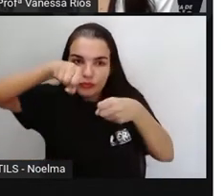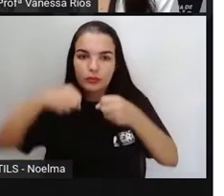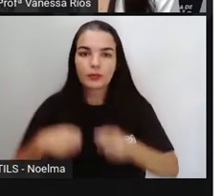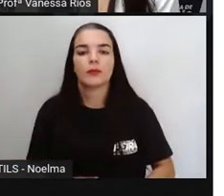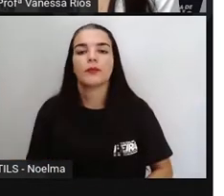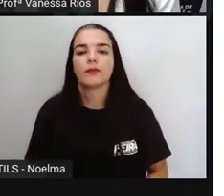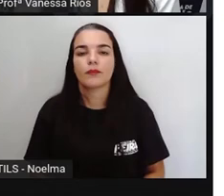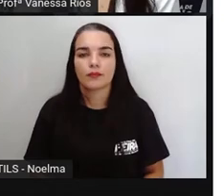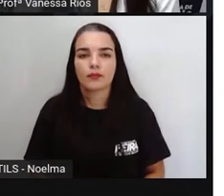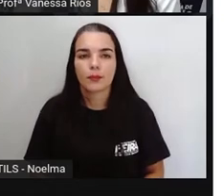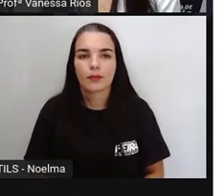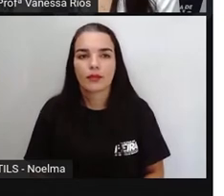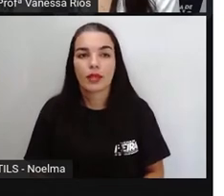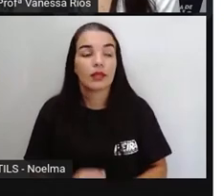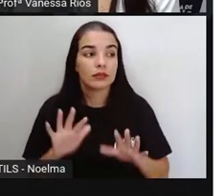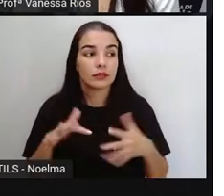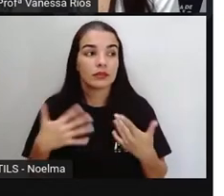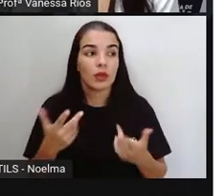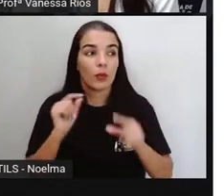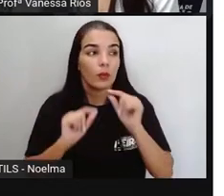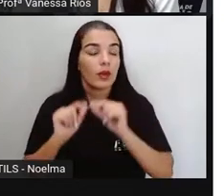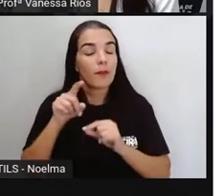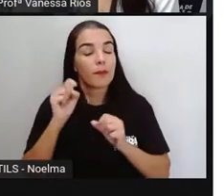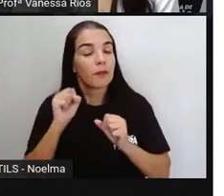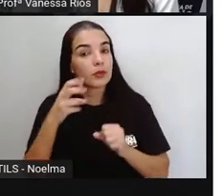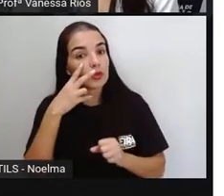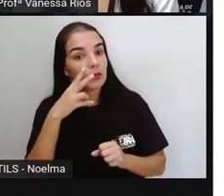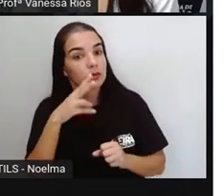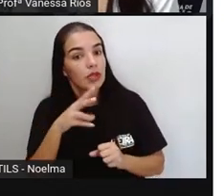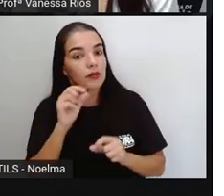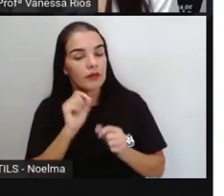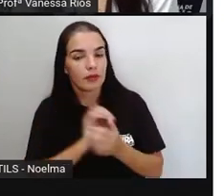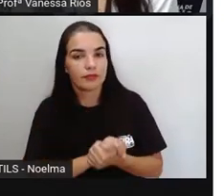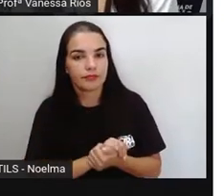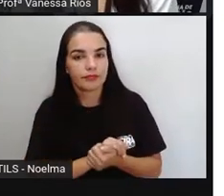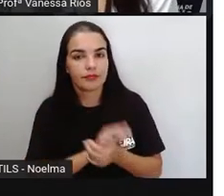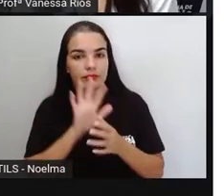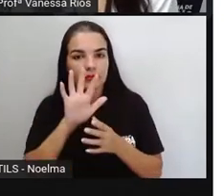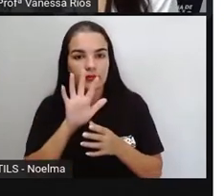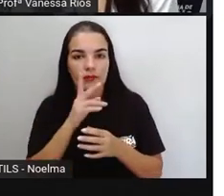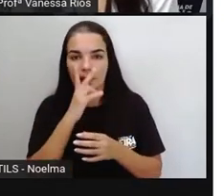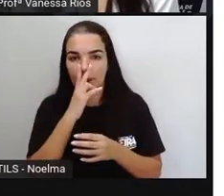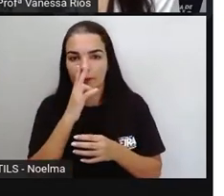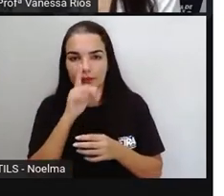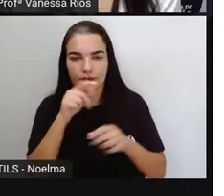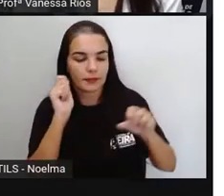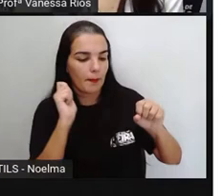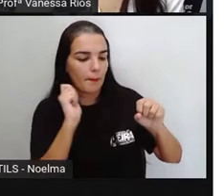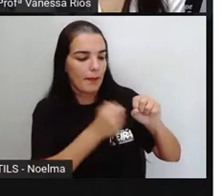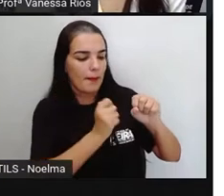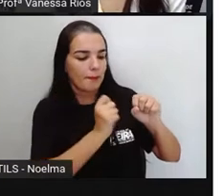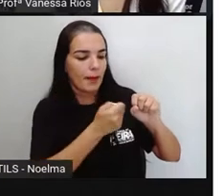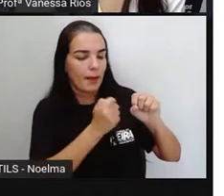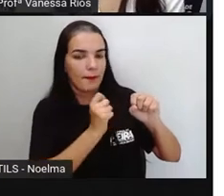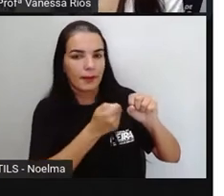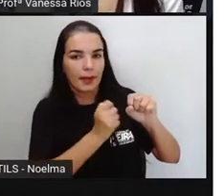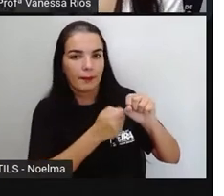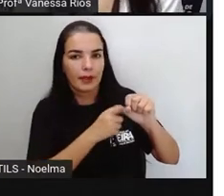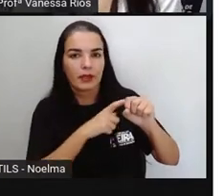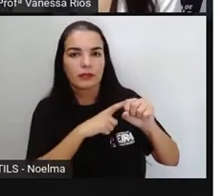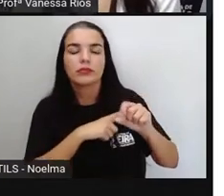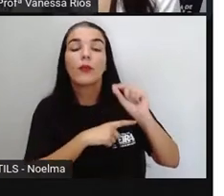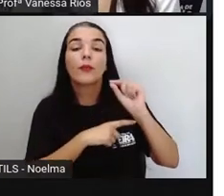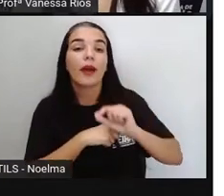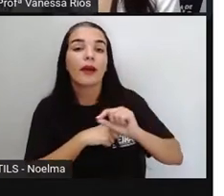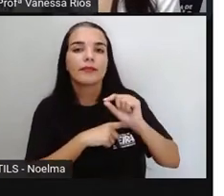E aí, o que que a gente pode observar em relação aos átomos? Por exemplo, os pregos são feitos de vários átomos de ferro.